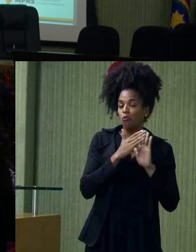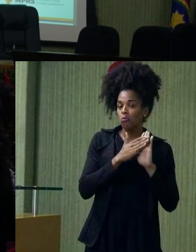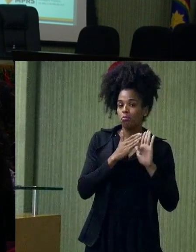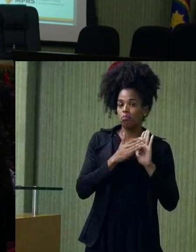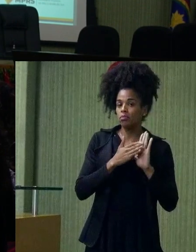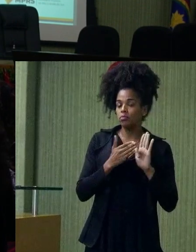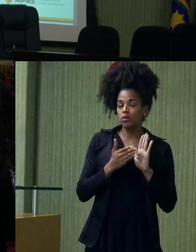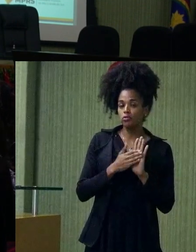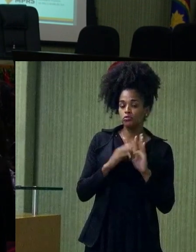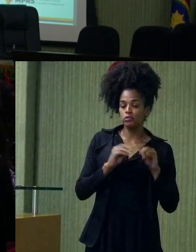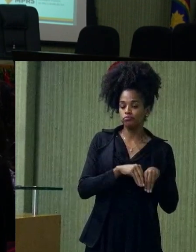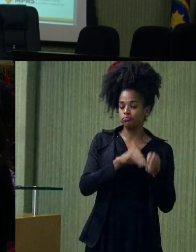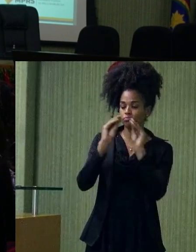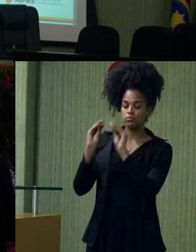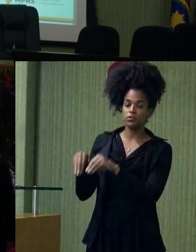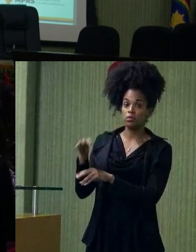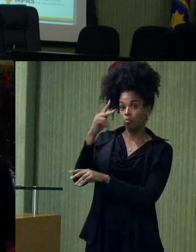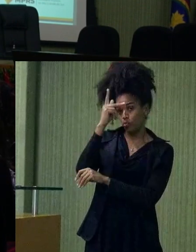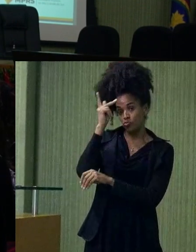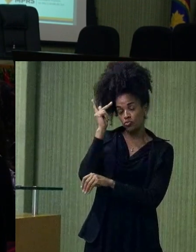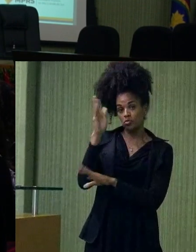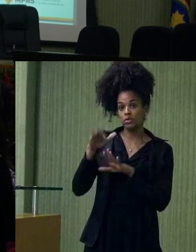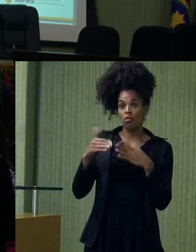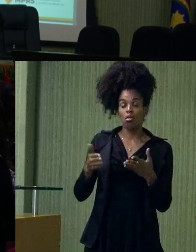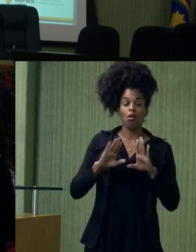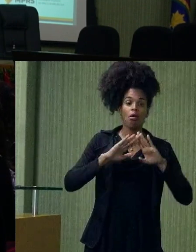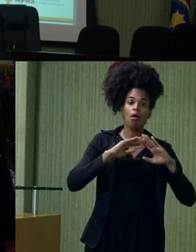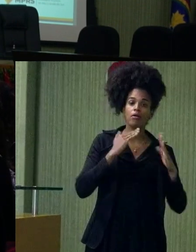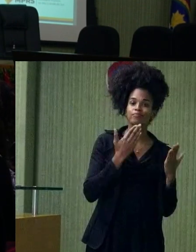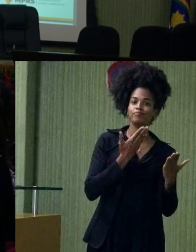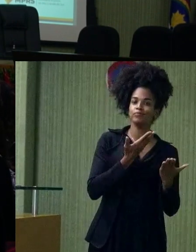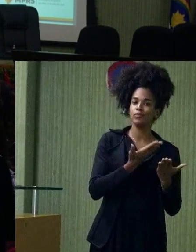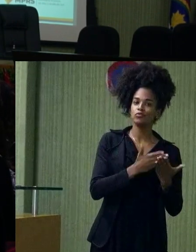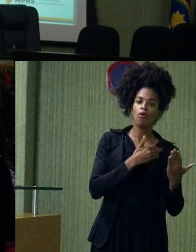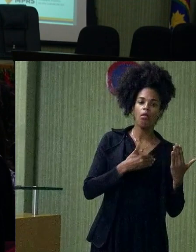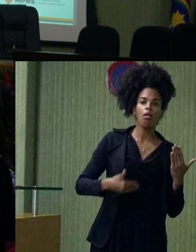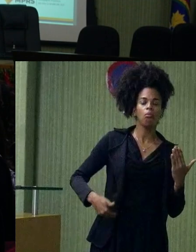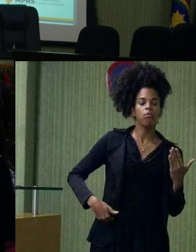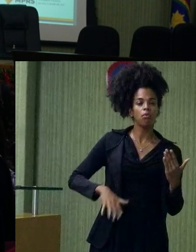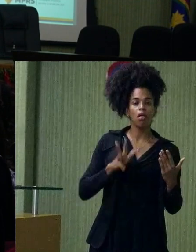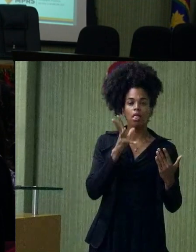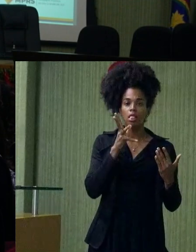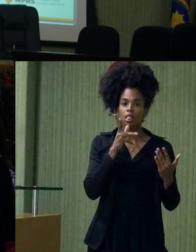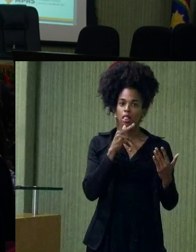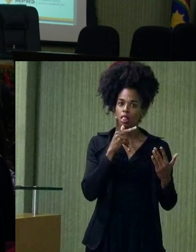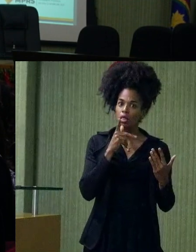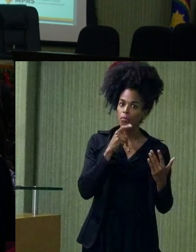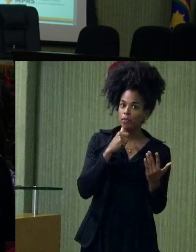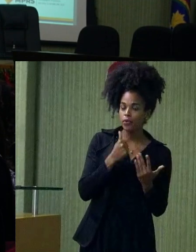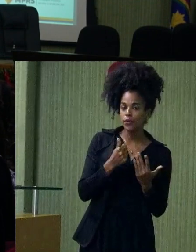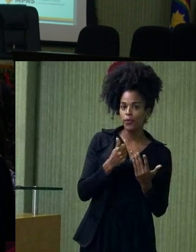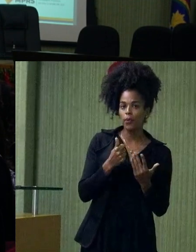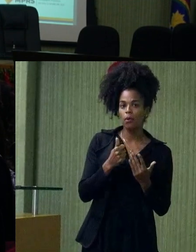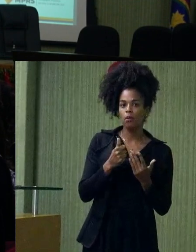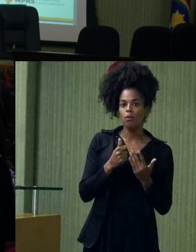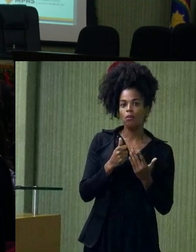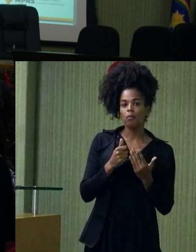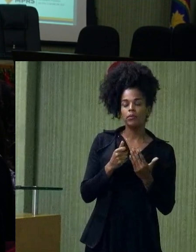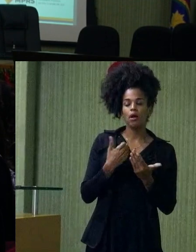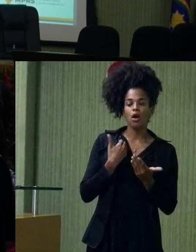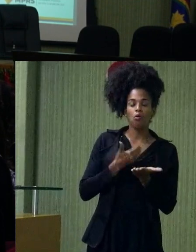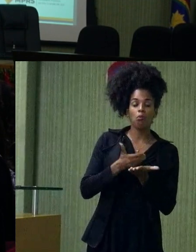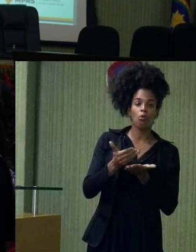escolas ele demorou mais para desmobilizar aquelas pessoas porque eram muitas pessoas realmente